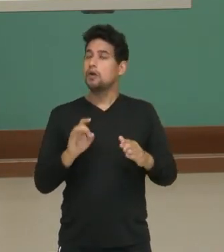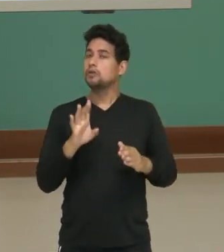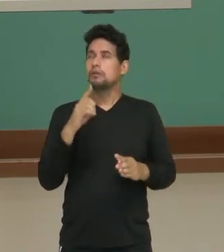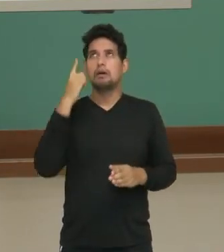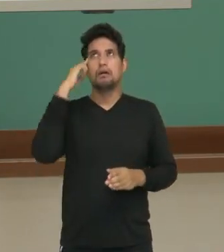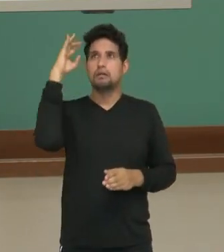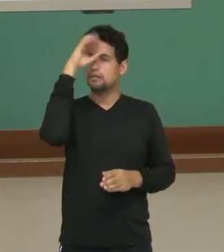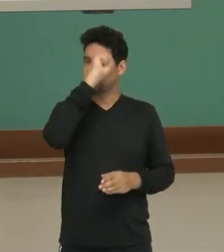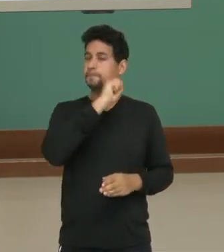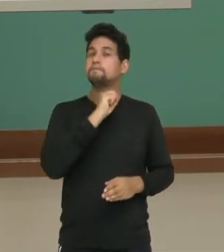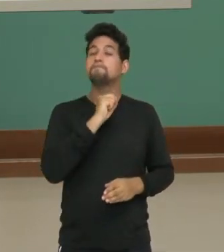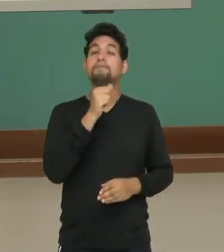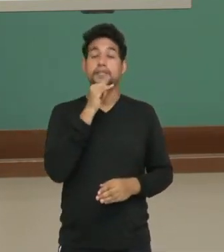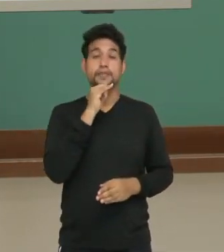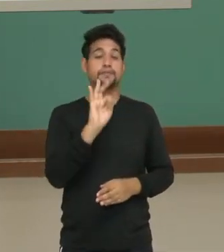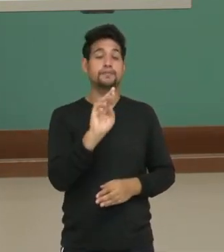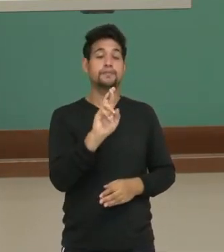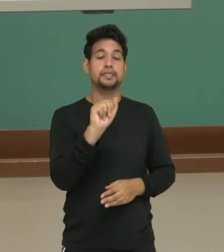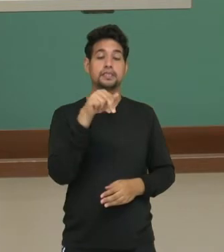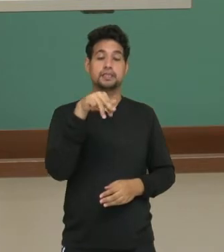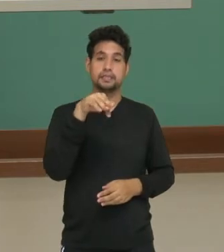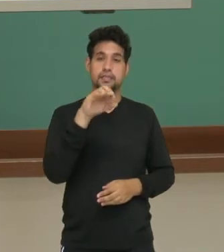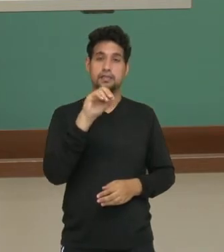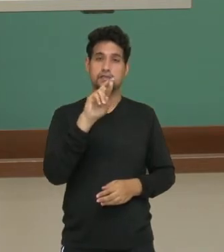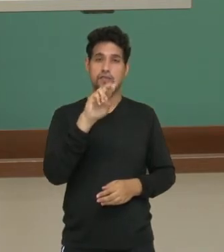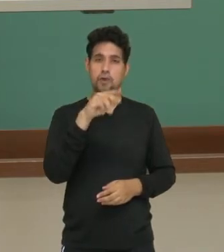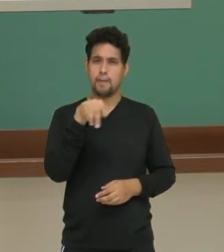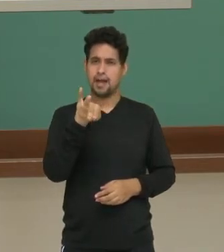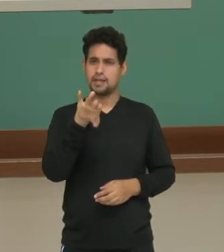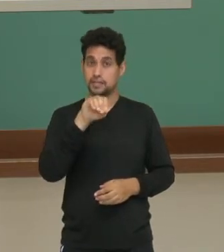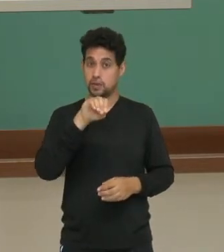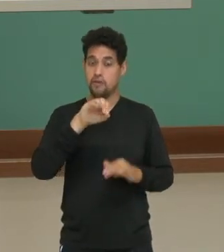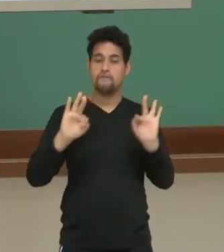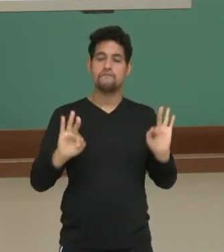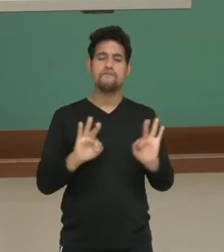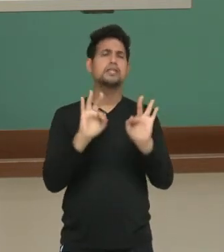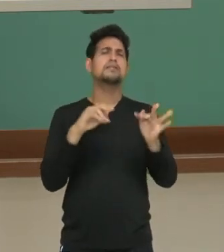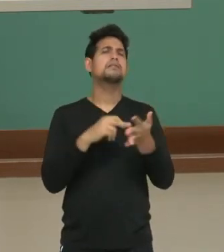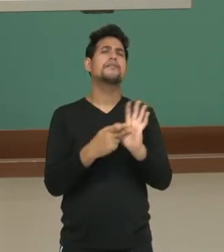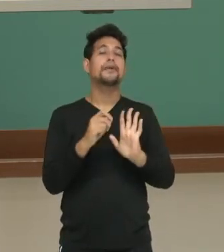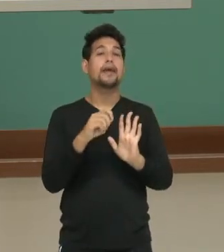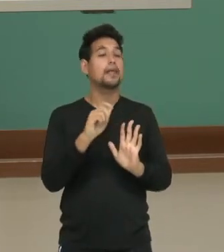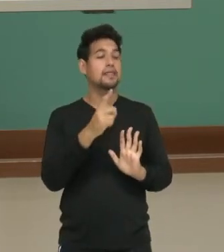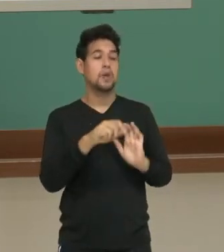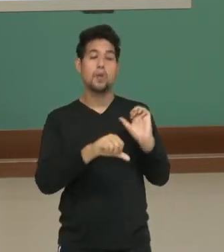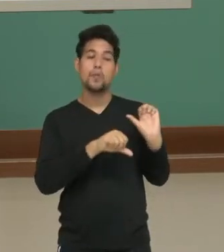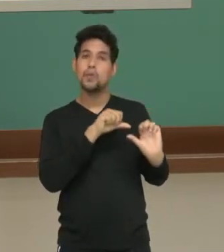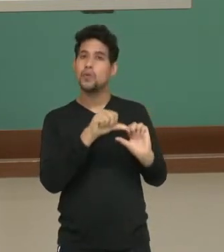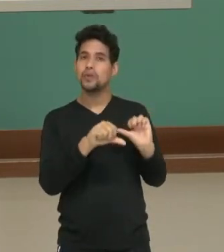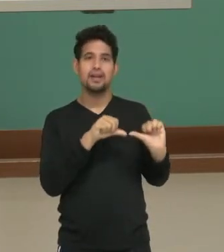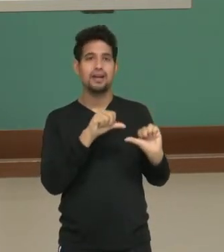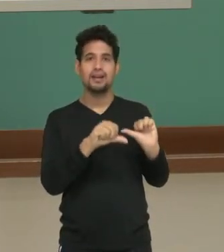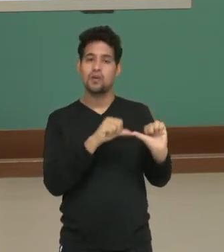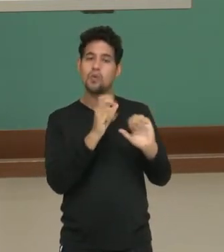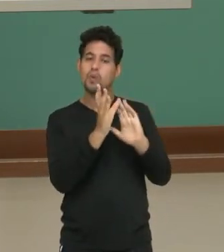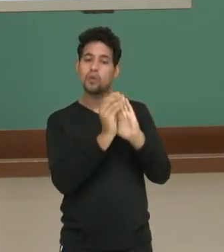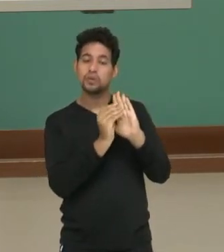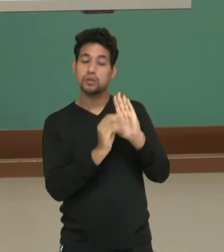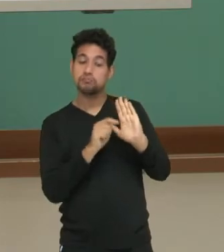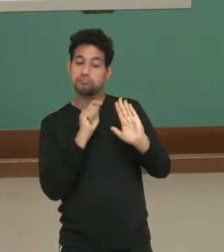ideia. Transformações físicas são aquelas que não alteram a composição do